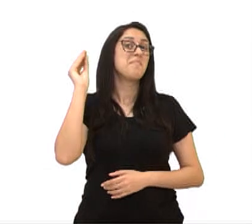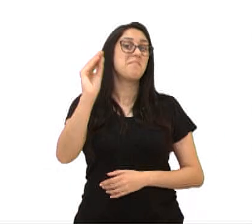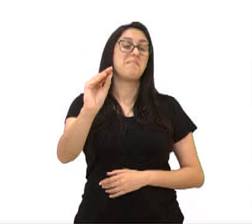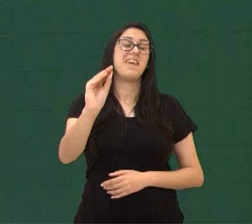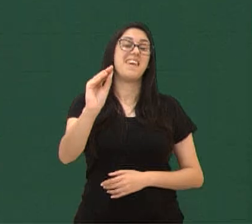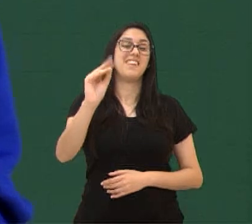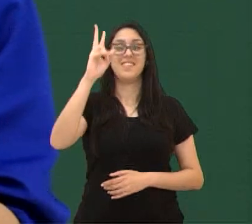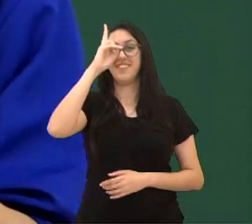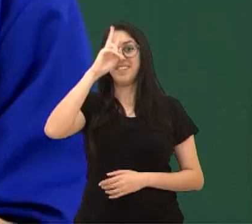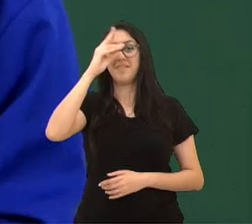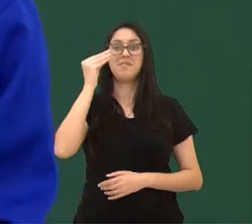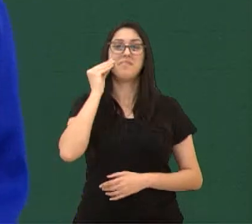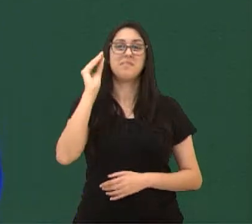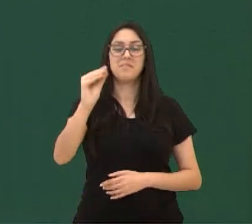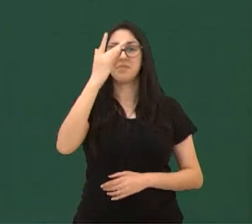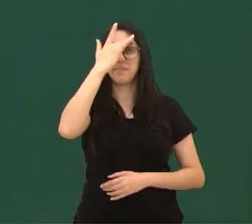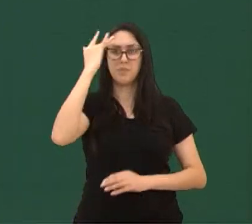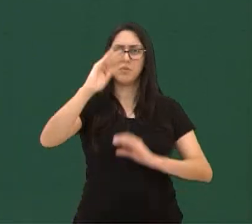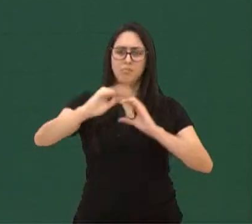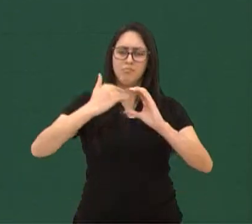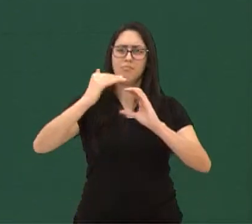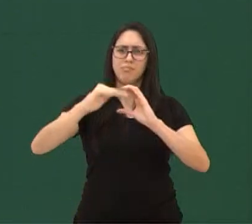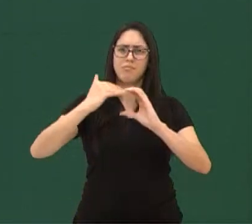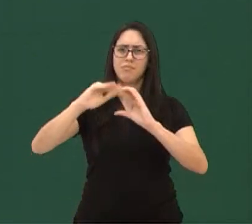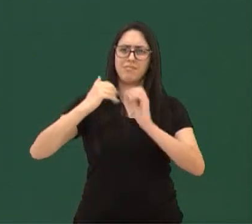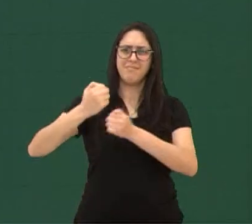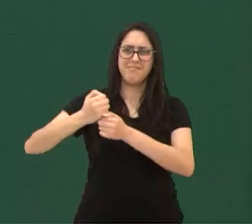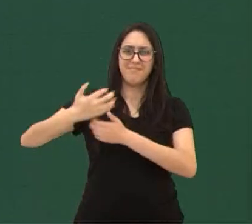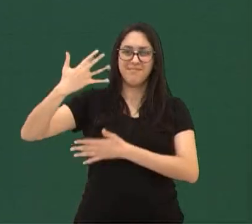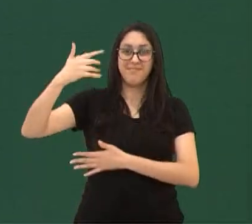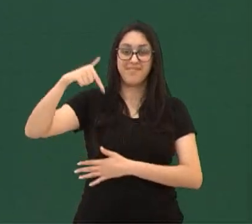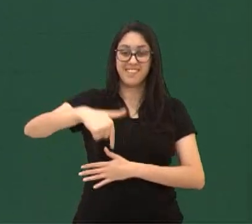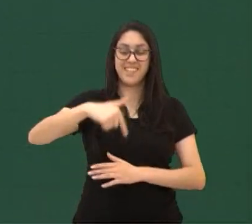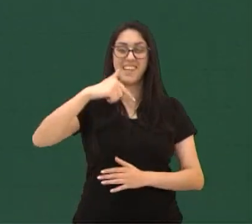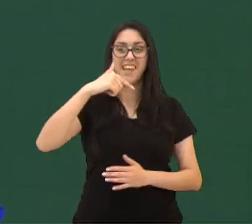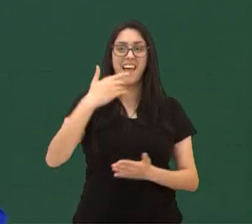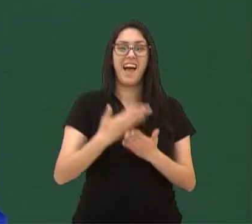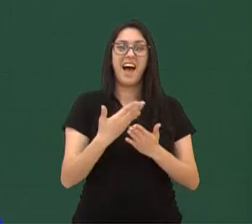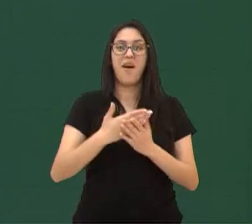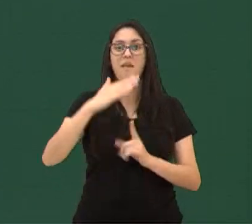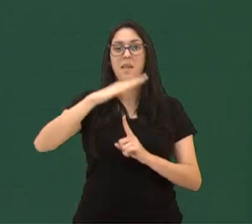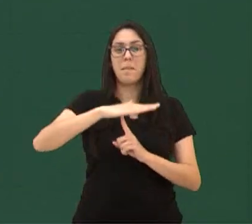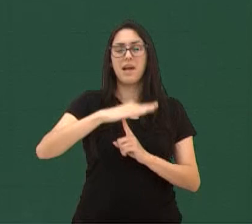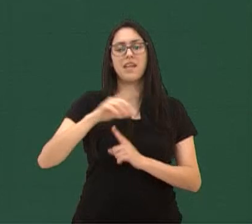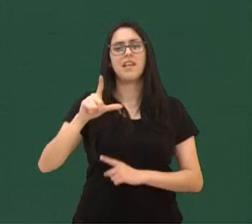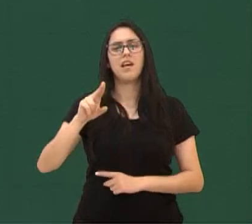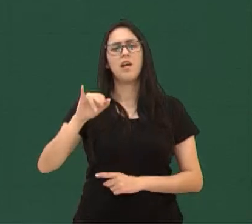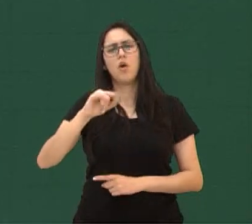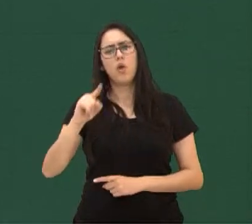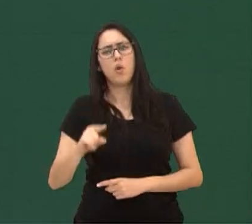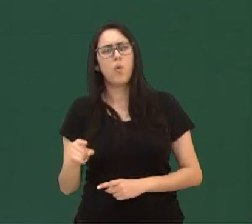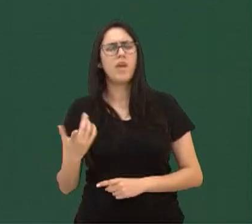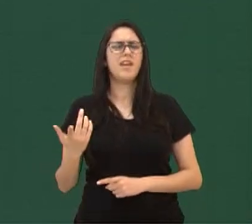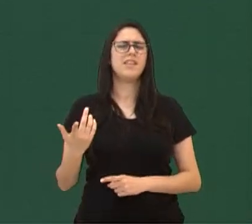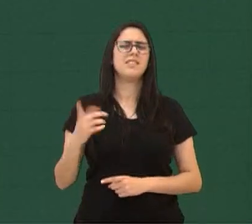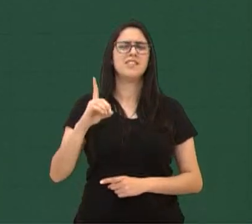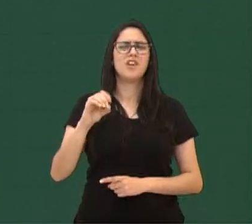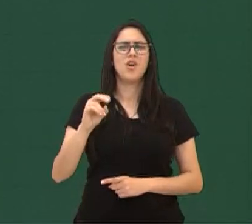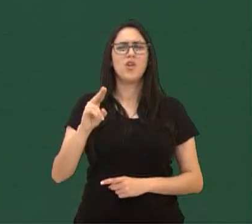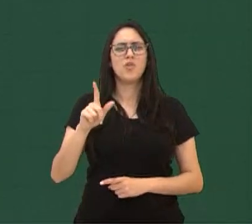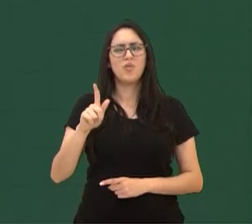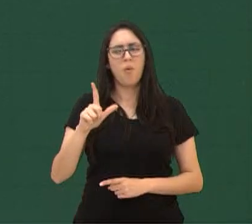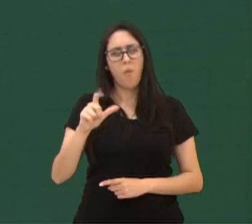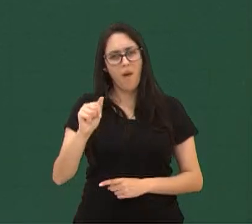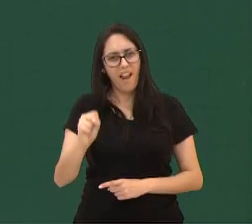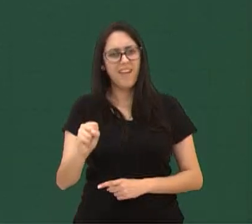para o pessoal que está mandando mensagem aqui no Aula Paraná. Para o Luiz, para o Jurandir, para o Igor, para o Douglas e para a Ana,